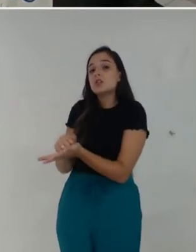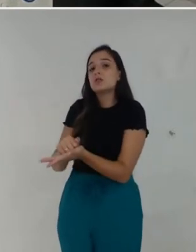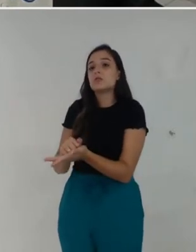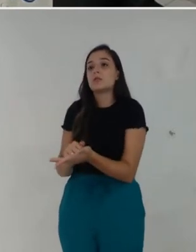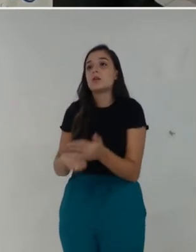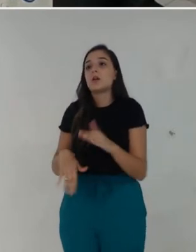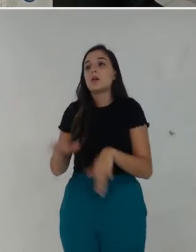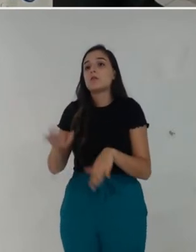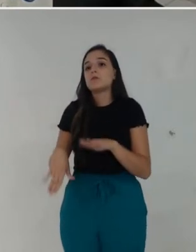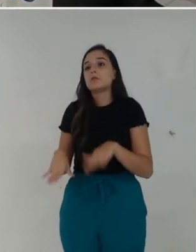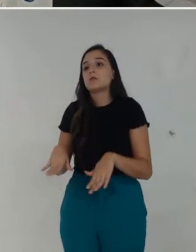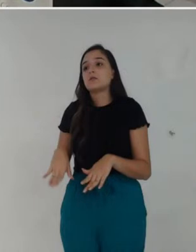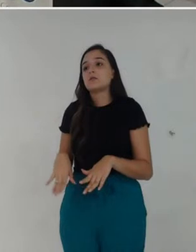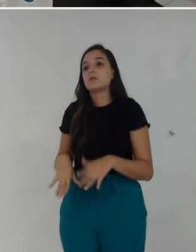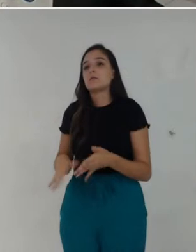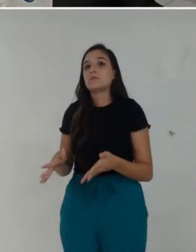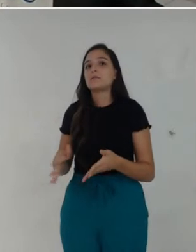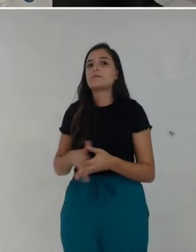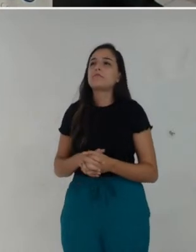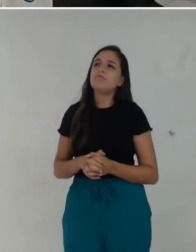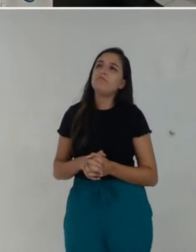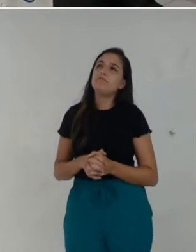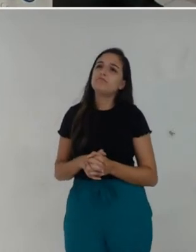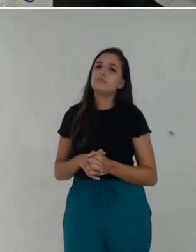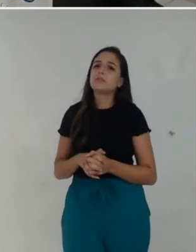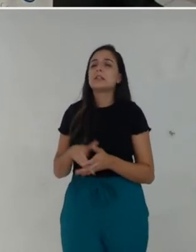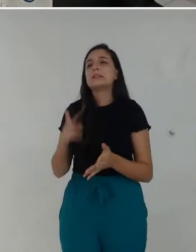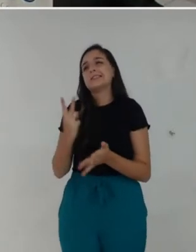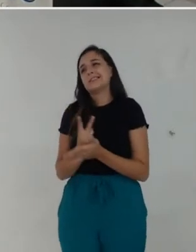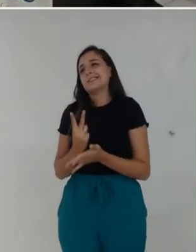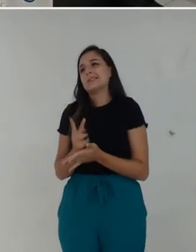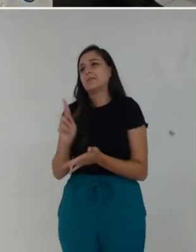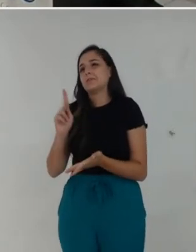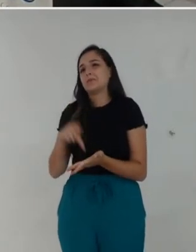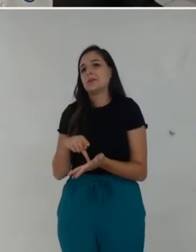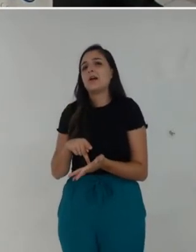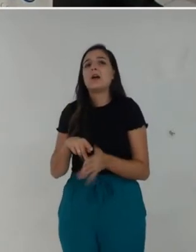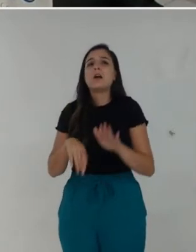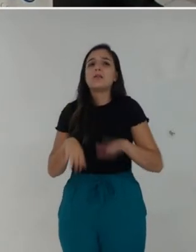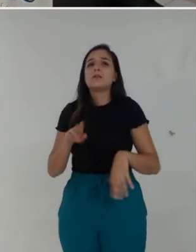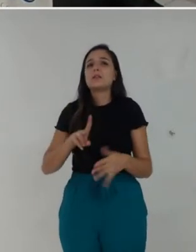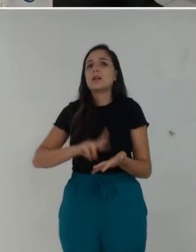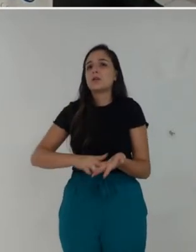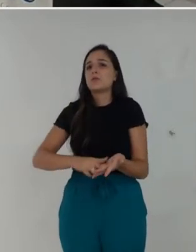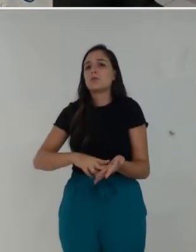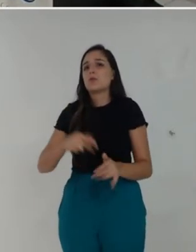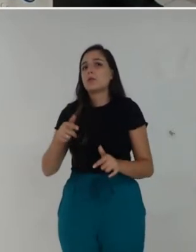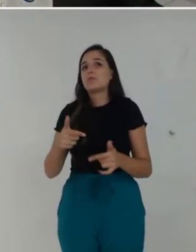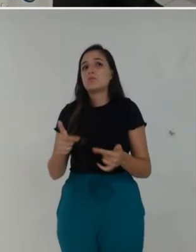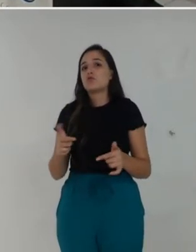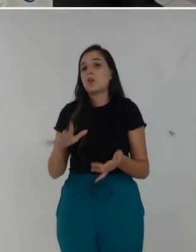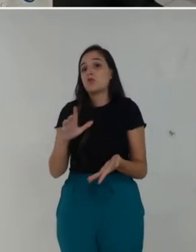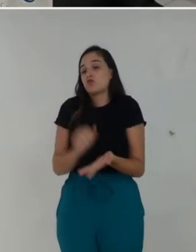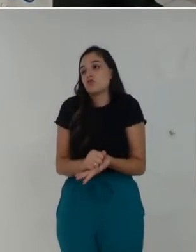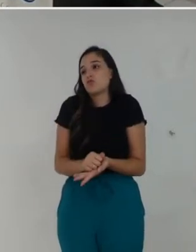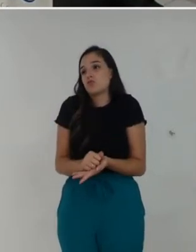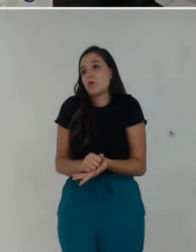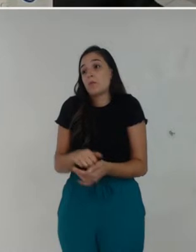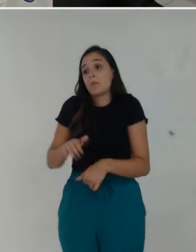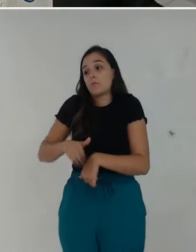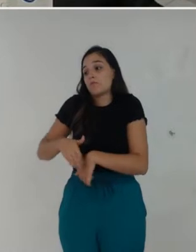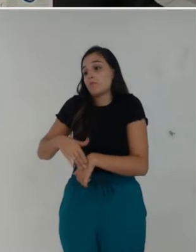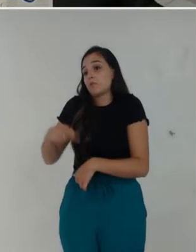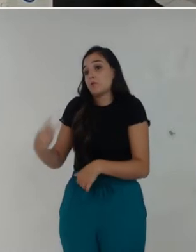para pessoas vivas tinha que ir para... Às vezes não, sempre, na verdade, né, porque nem os tradutores muitas vezes têm registro do próprio